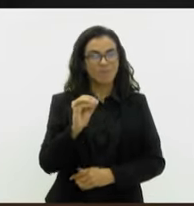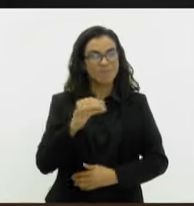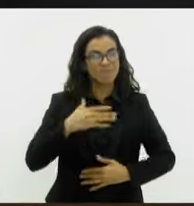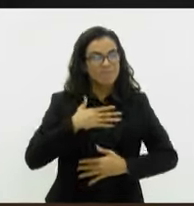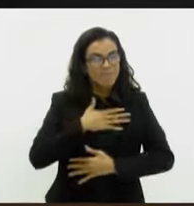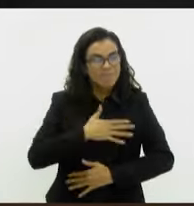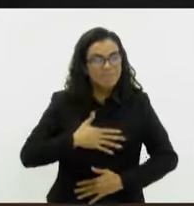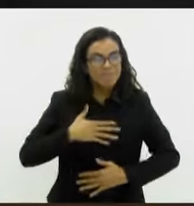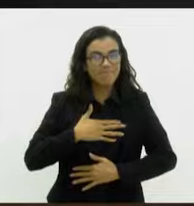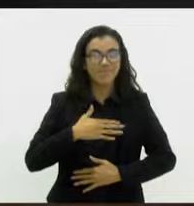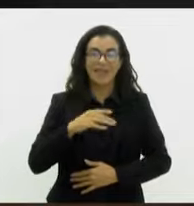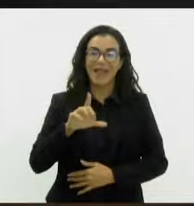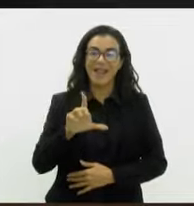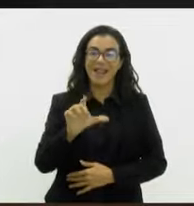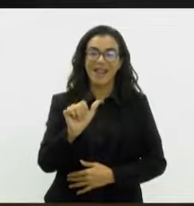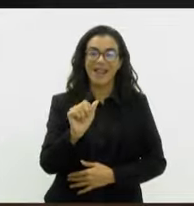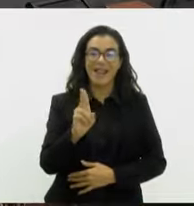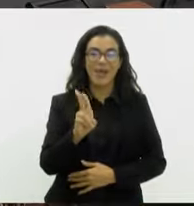Carneiro